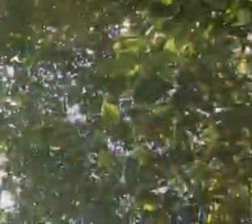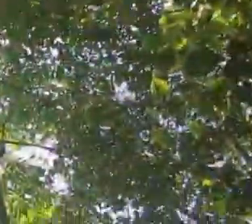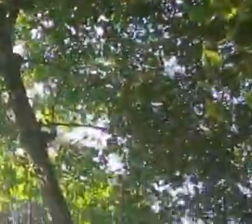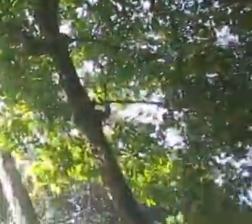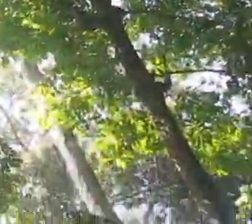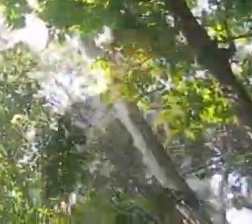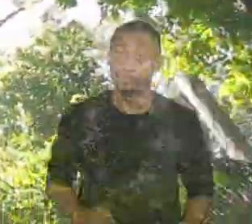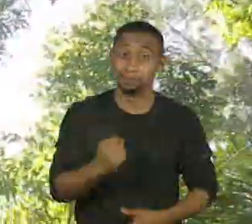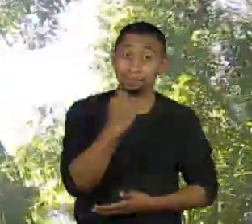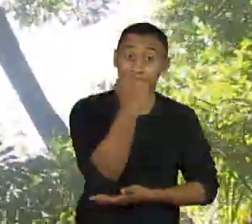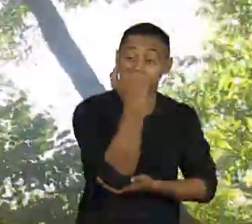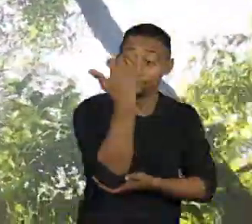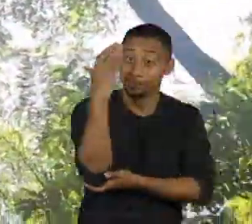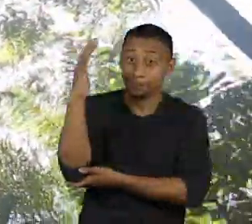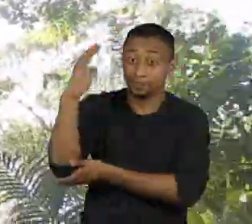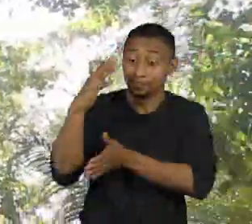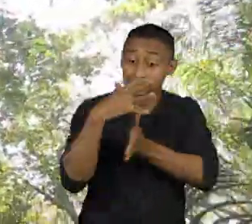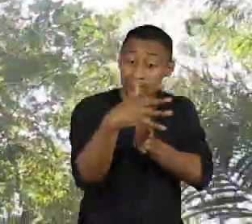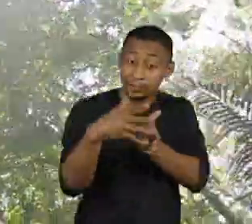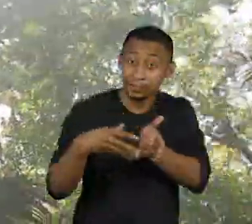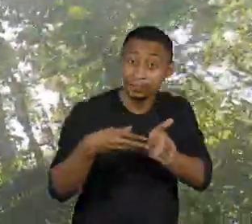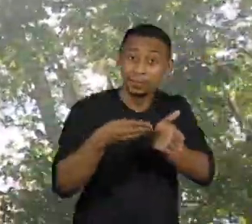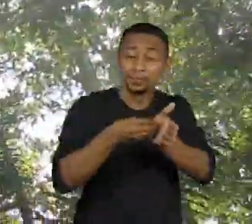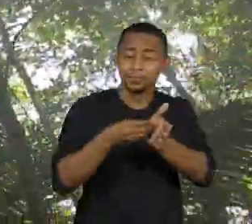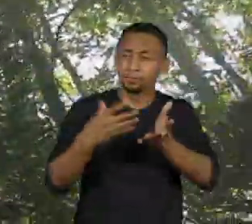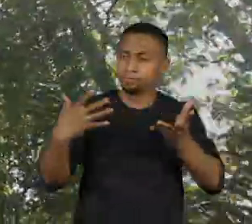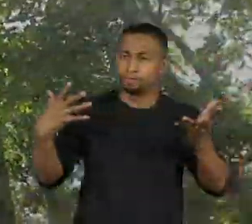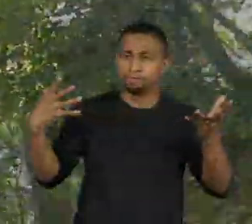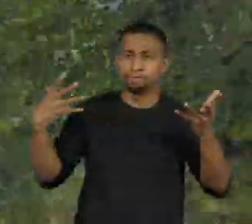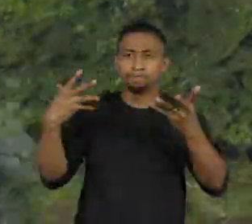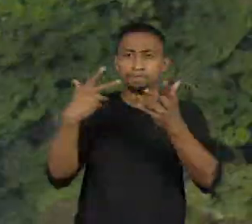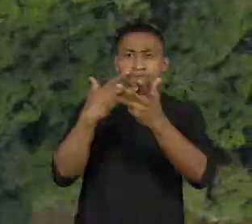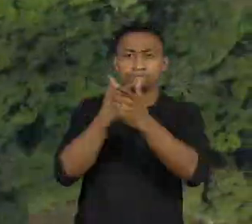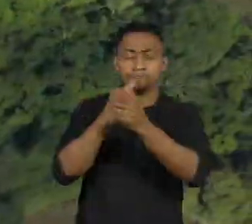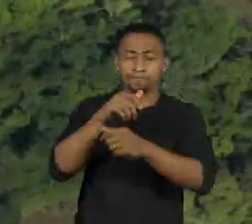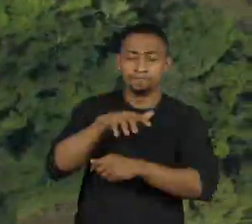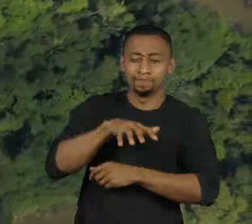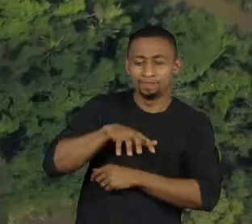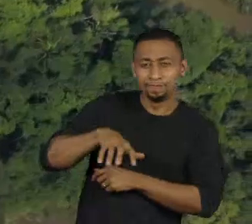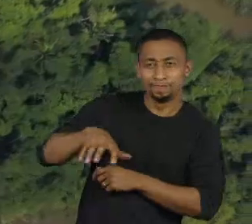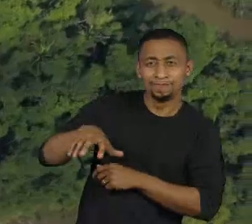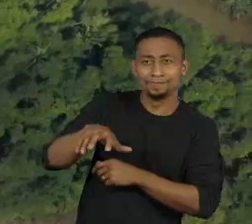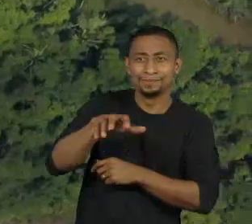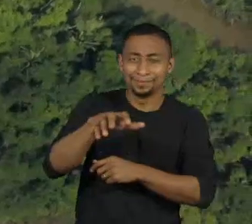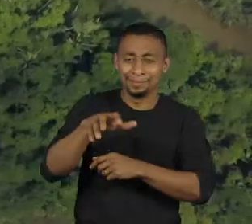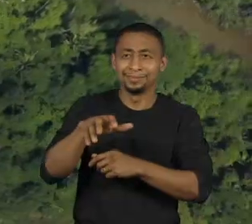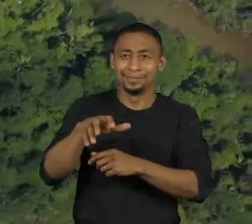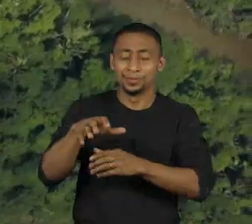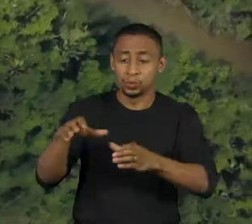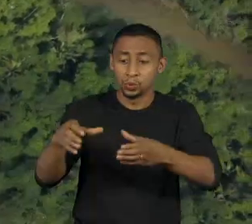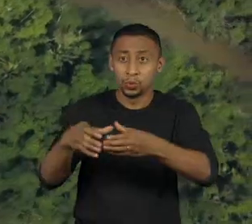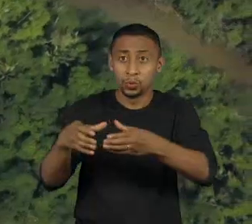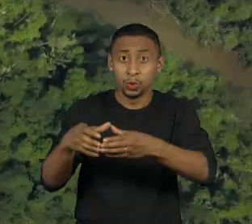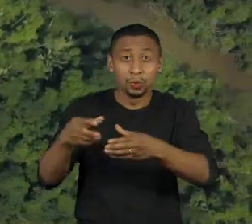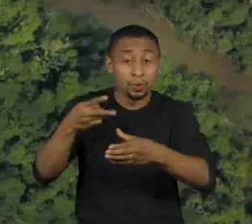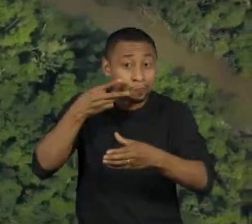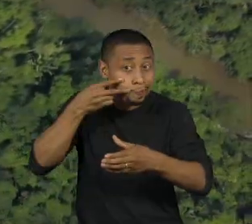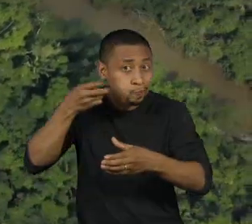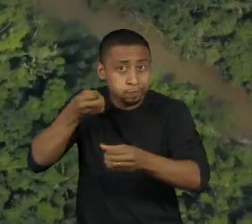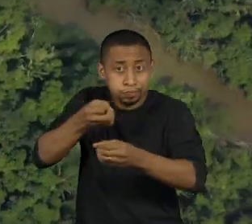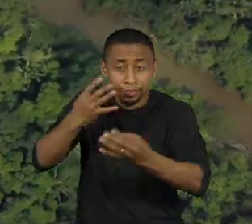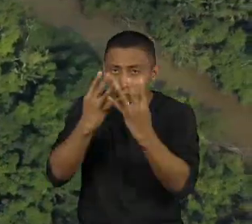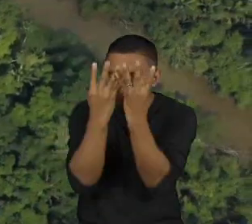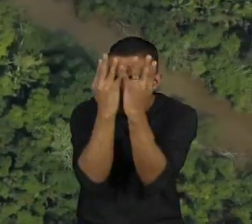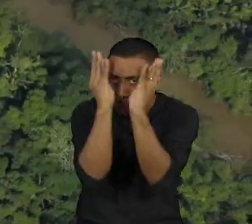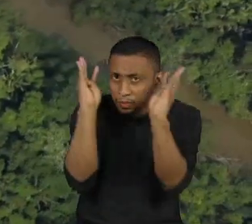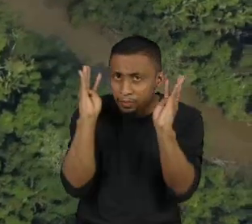A floresta amazônica é exuberante nas terras indígenas da etnia Waiwai, em Roraima, estado que